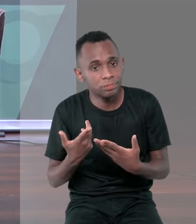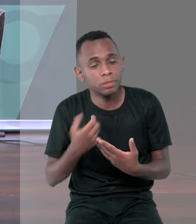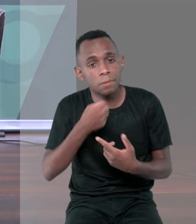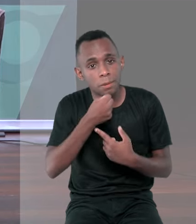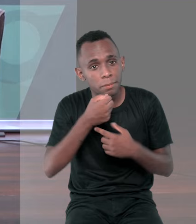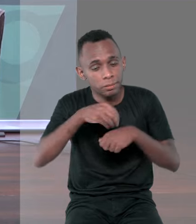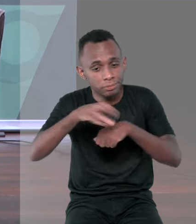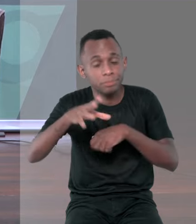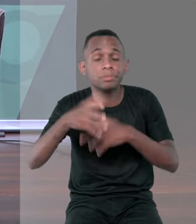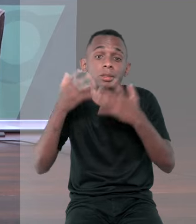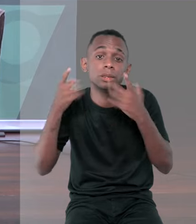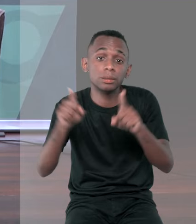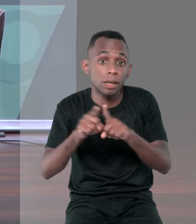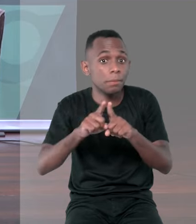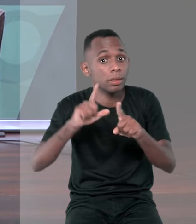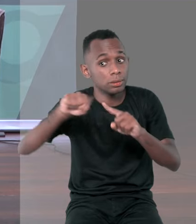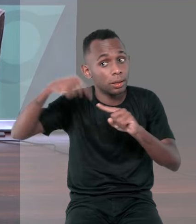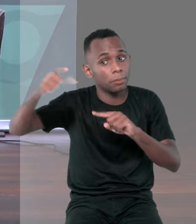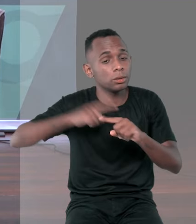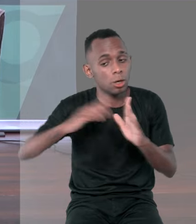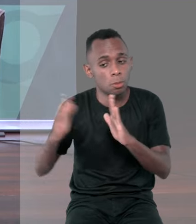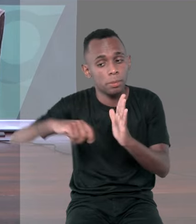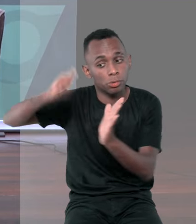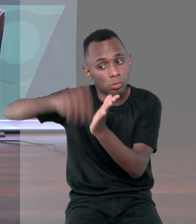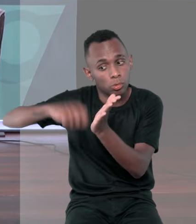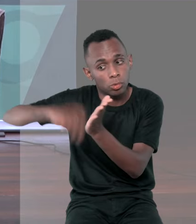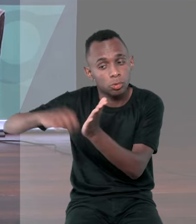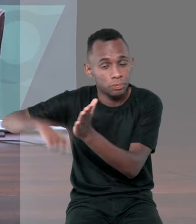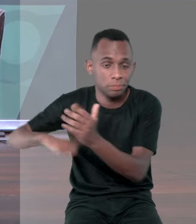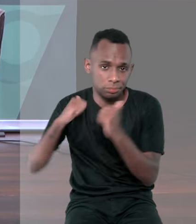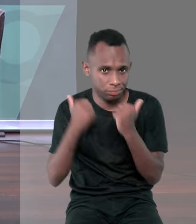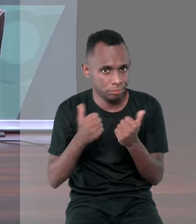E lembrando que nós teremos um momento de autógrafos, não é isso?